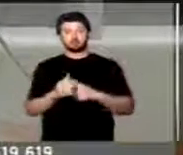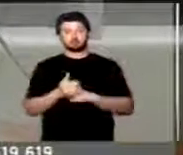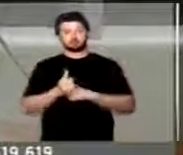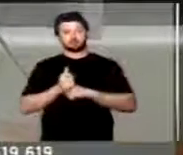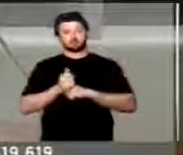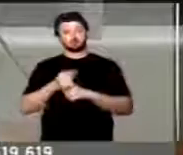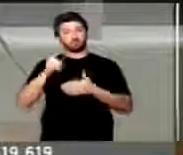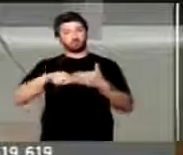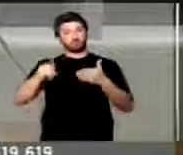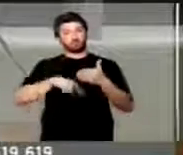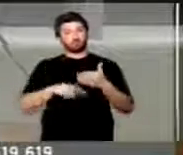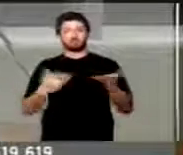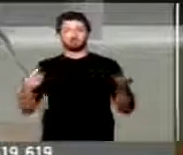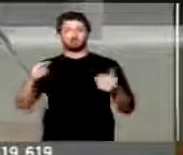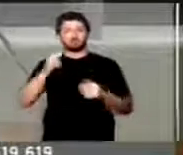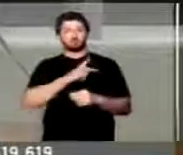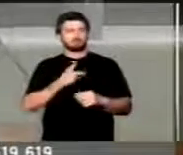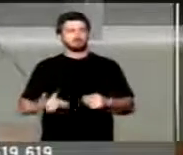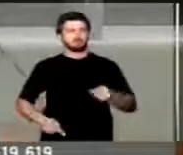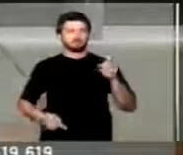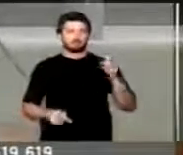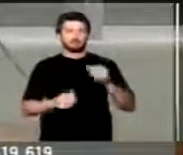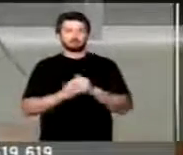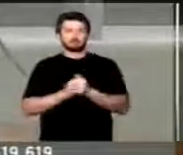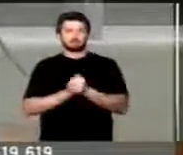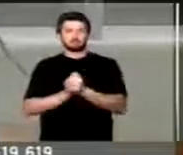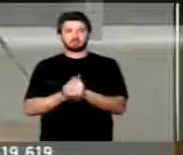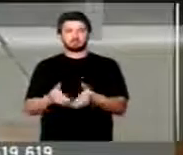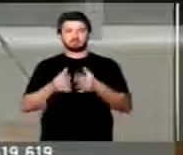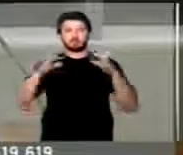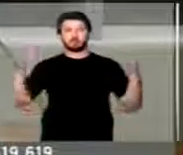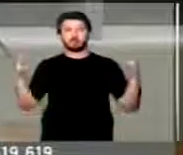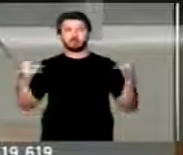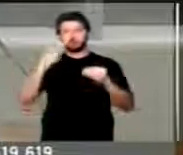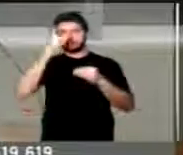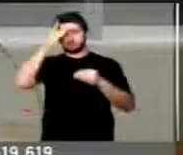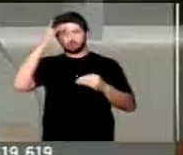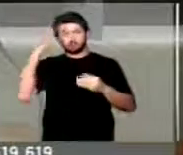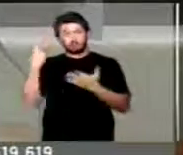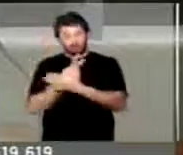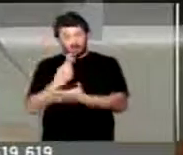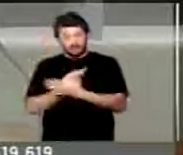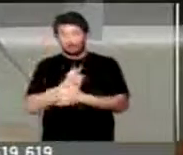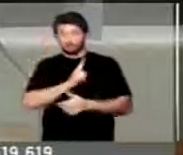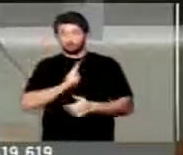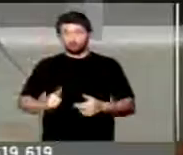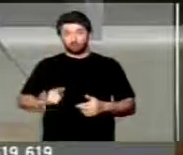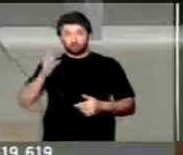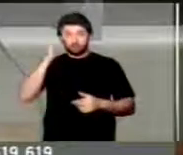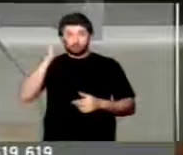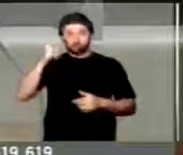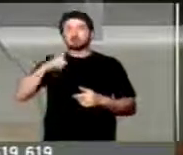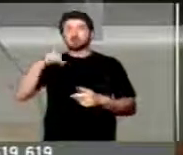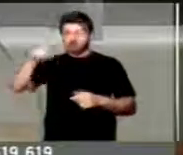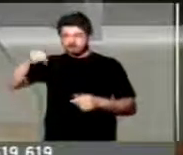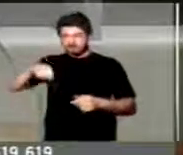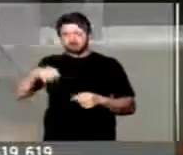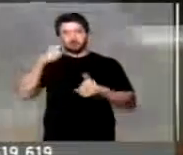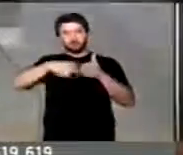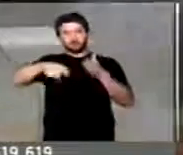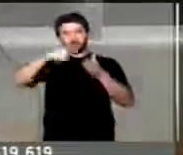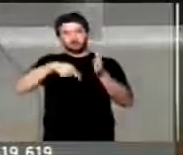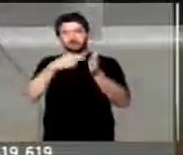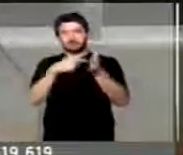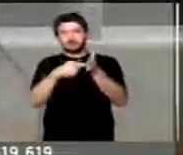os vetos. Por isso, senhor presidente, eu quero pedir a todos aqueles, foi um erro grave do governo Dilma vetar